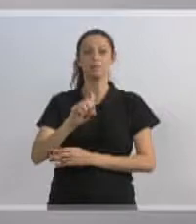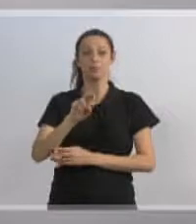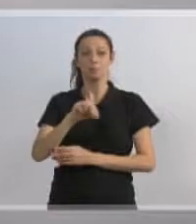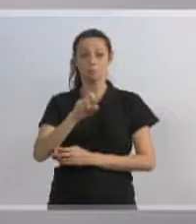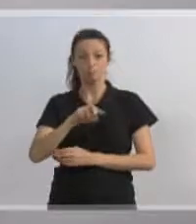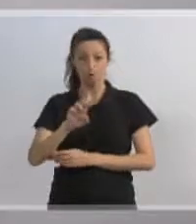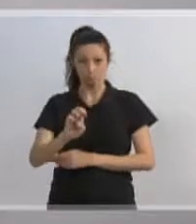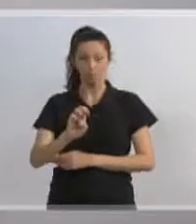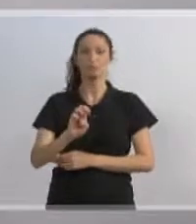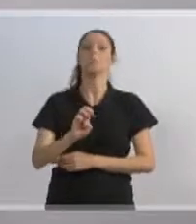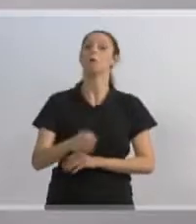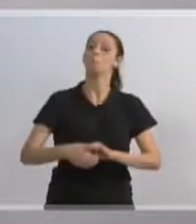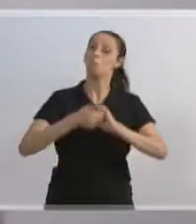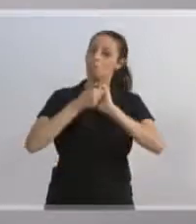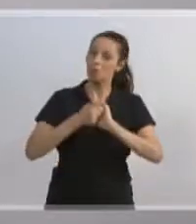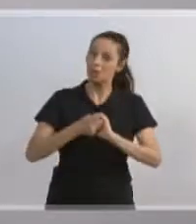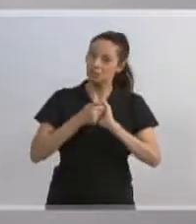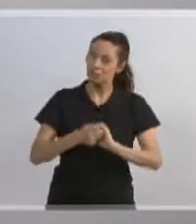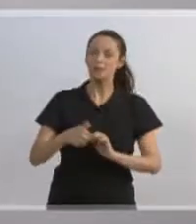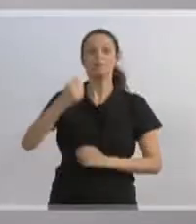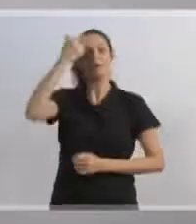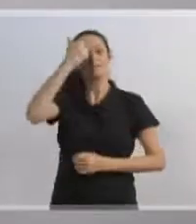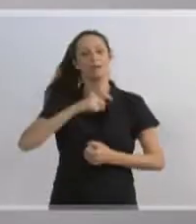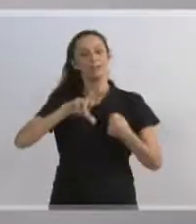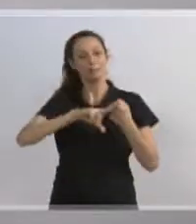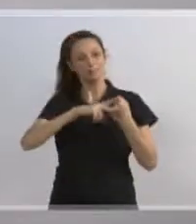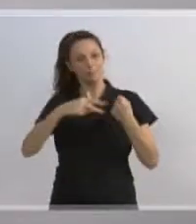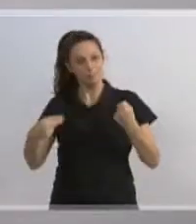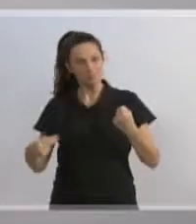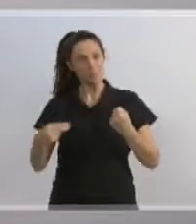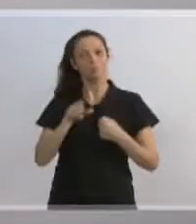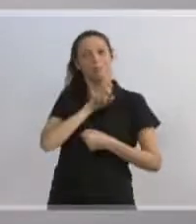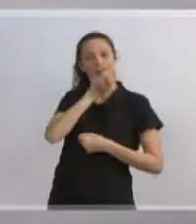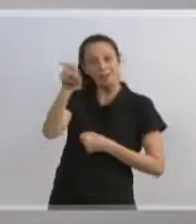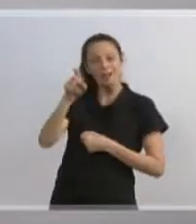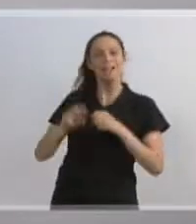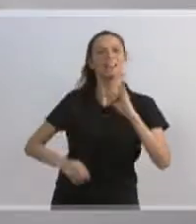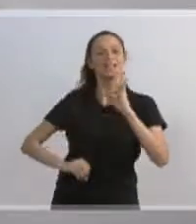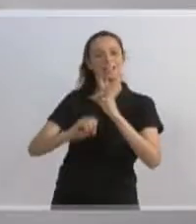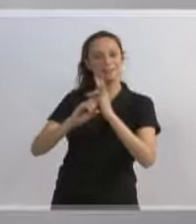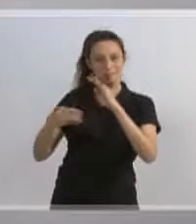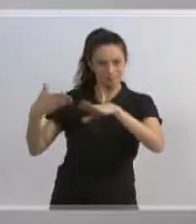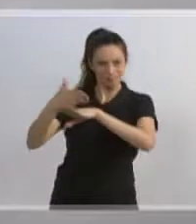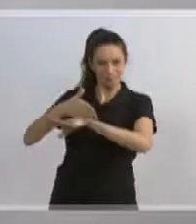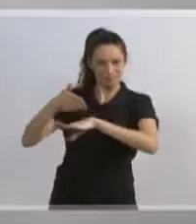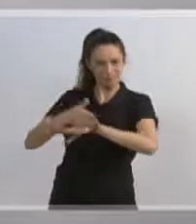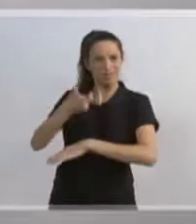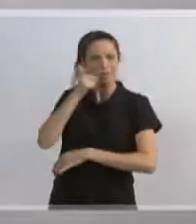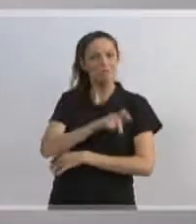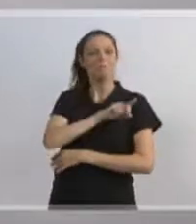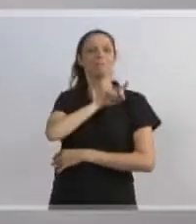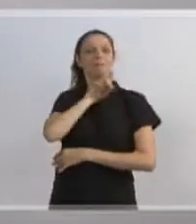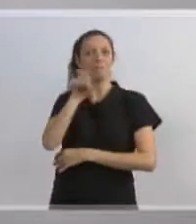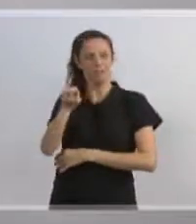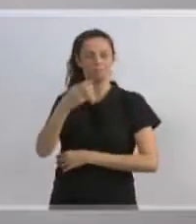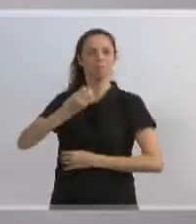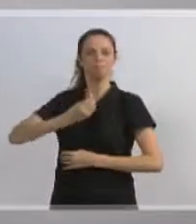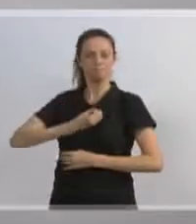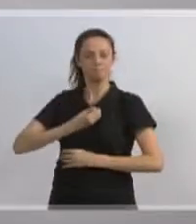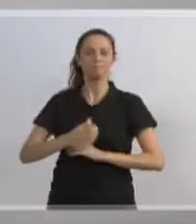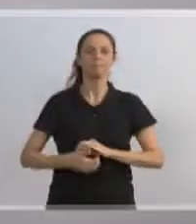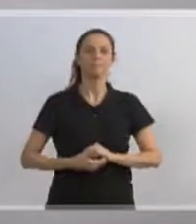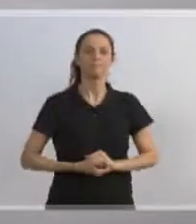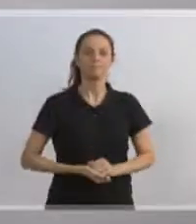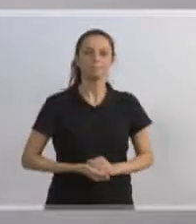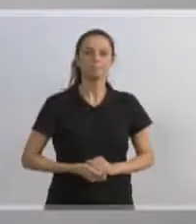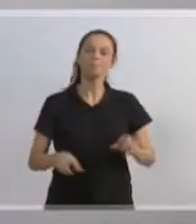paradesportos que representaram o Blumenau em Timbó e conseguiram essas medalhas lá. E também quero falar